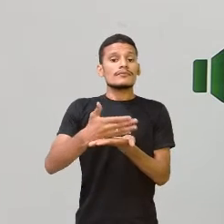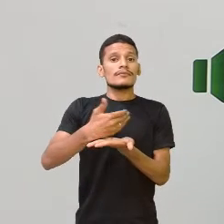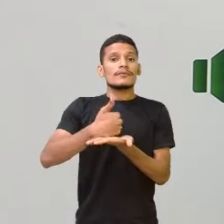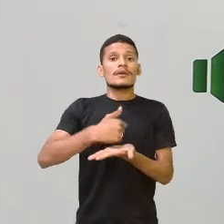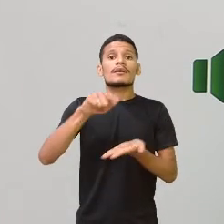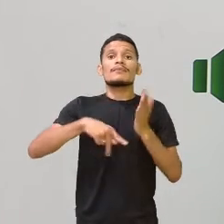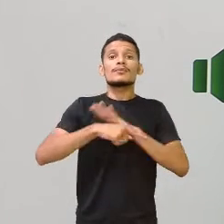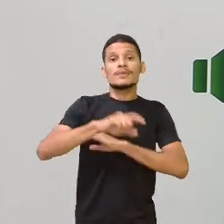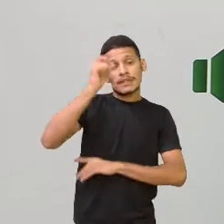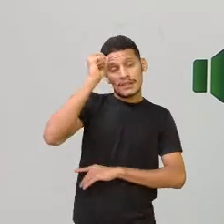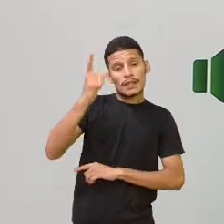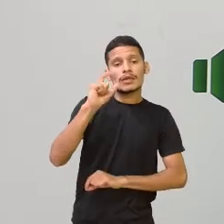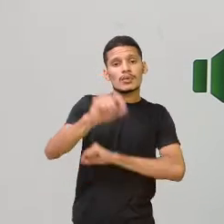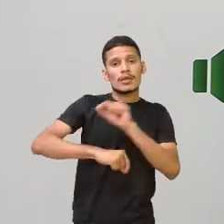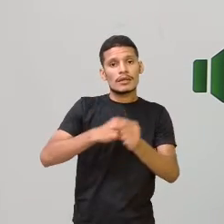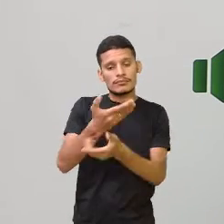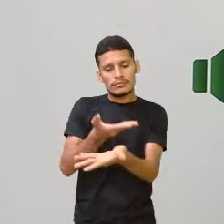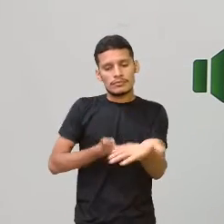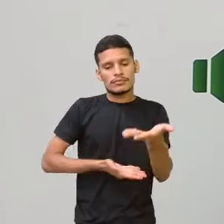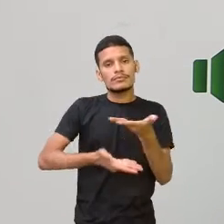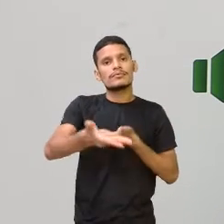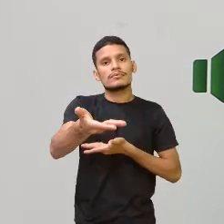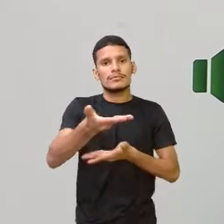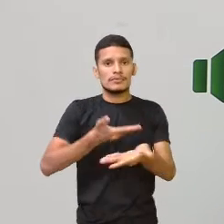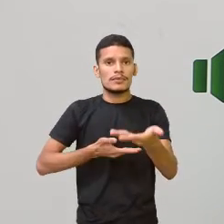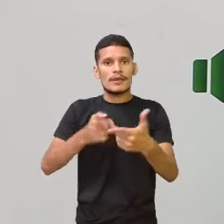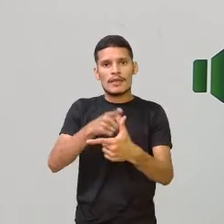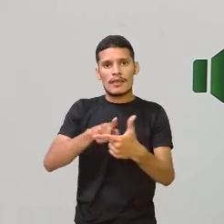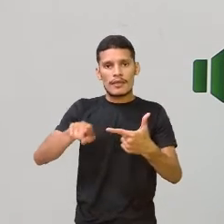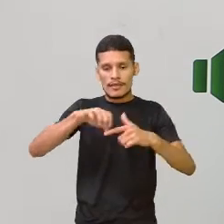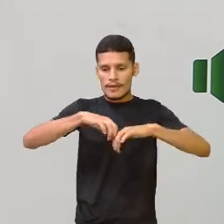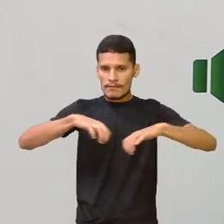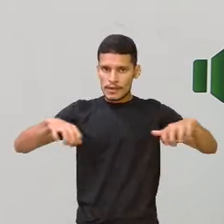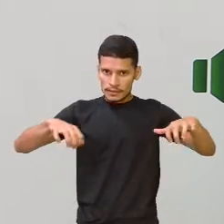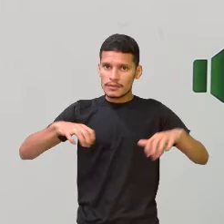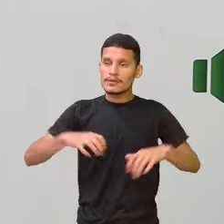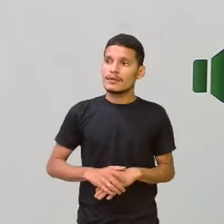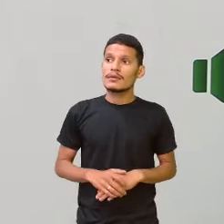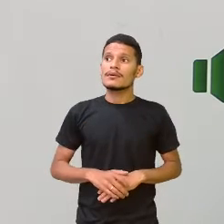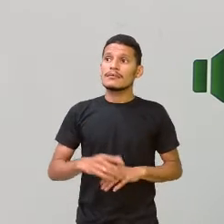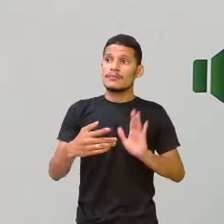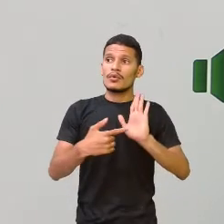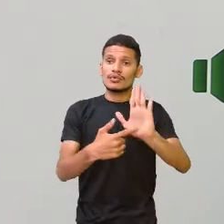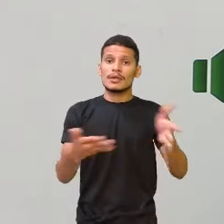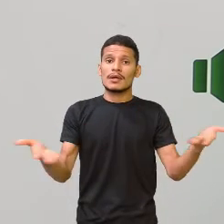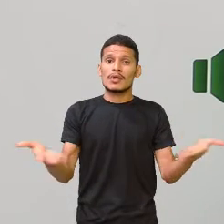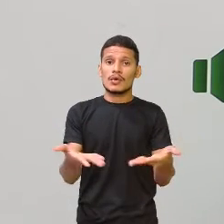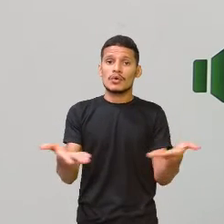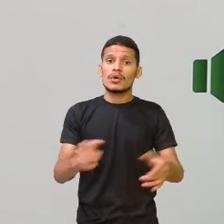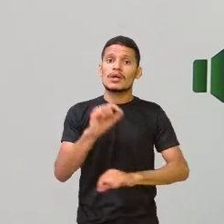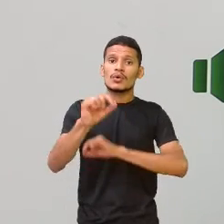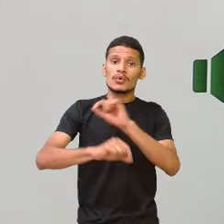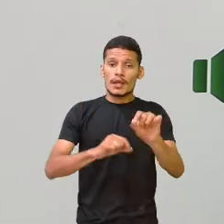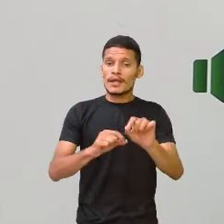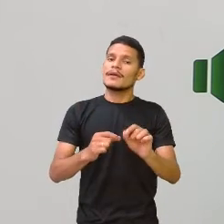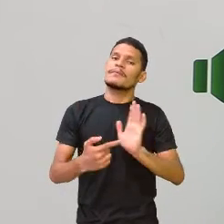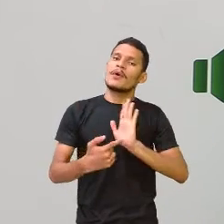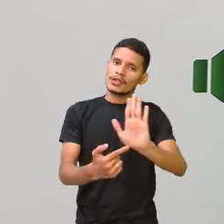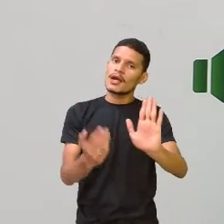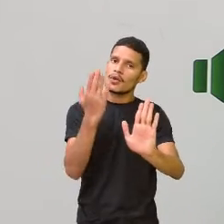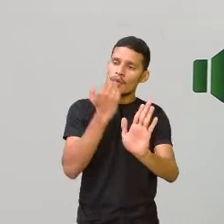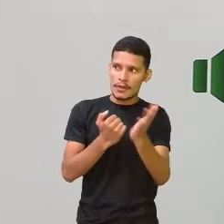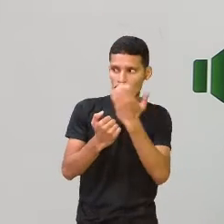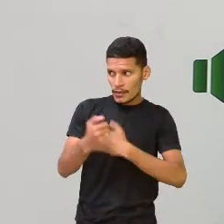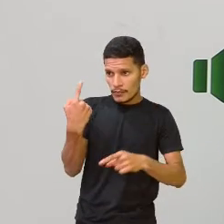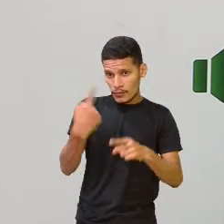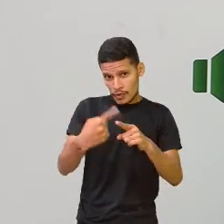vem da ideia de repartir. Olha aí, trouxe, claro, né, o nosso exemplo envolvendo comida, porque você do